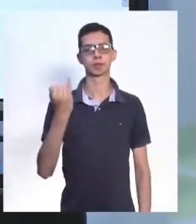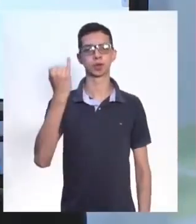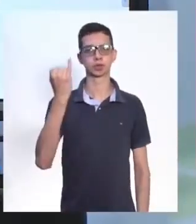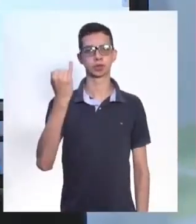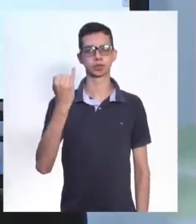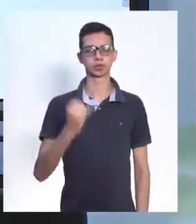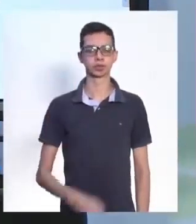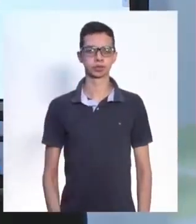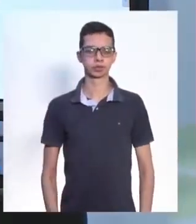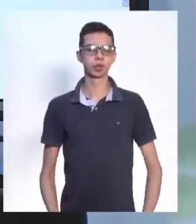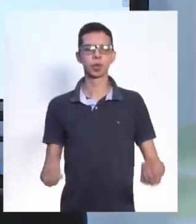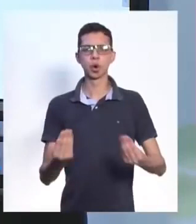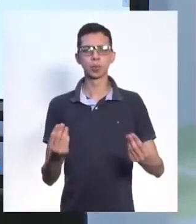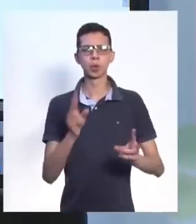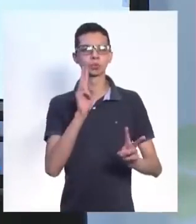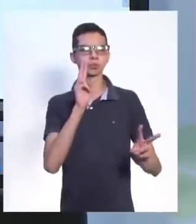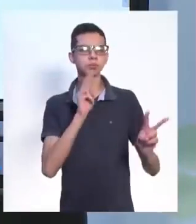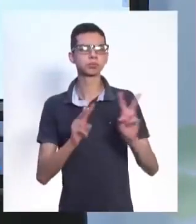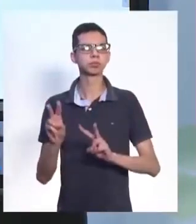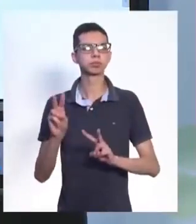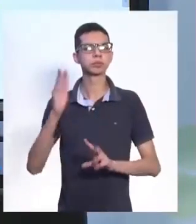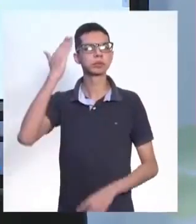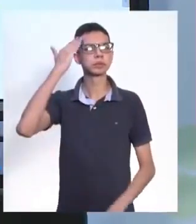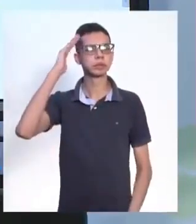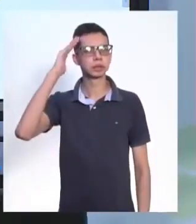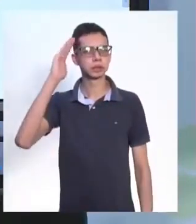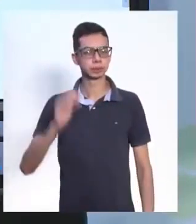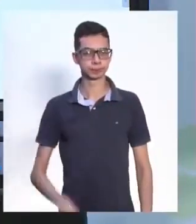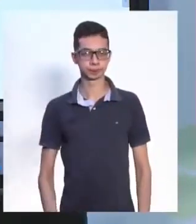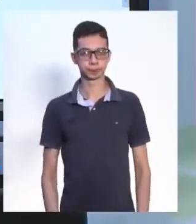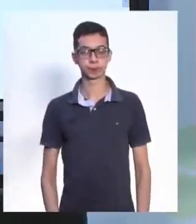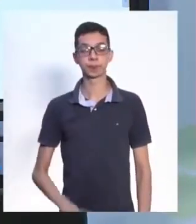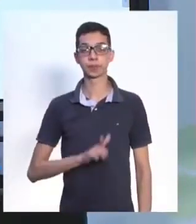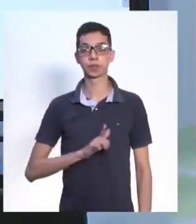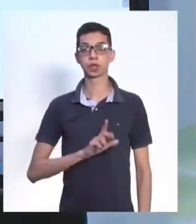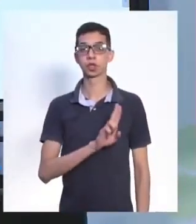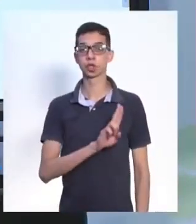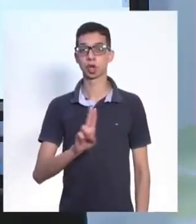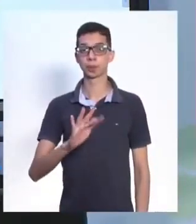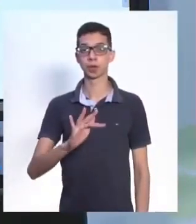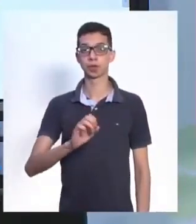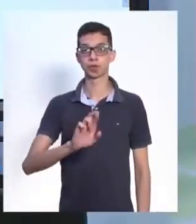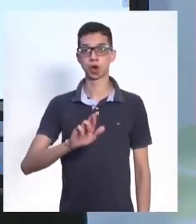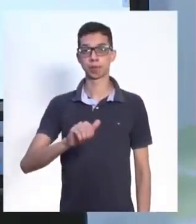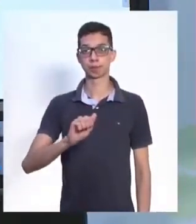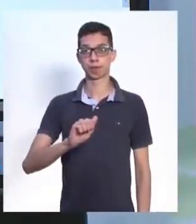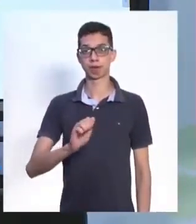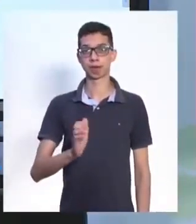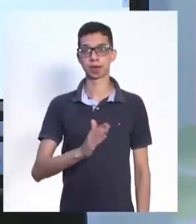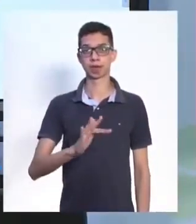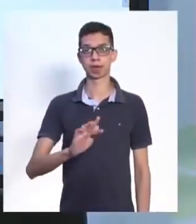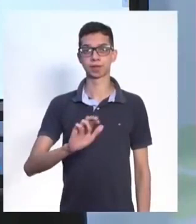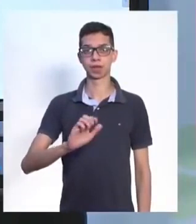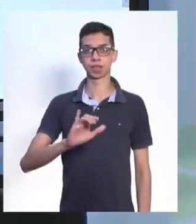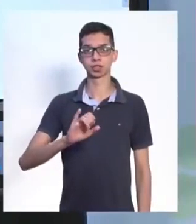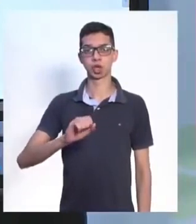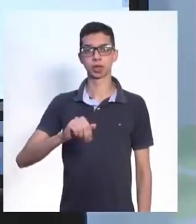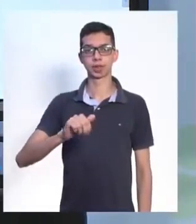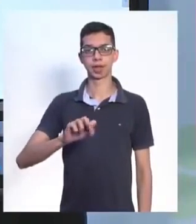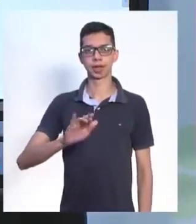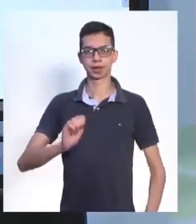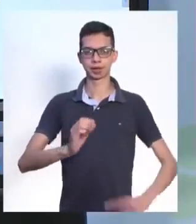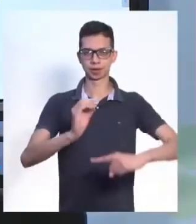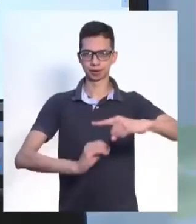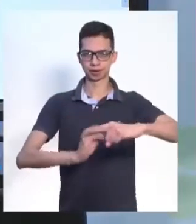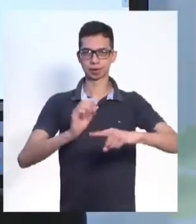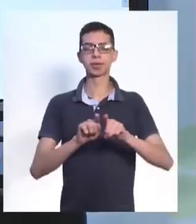observar ela de alguns aspectos. Forma fracionária e forma decimal aí, pelo menos vai ser o nosso caminho no